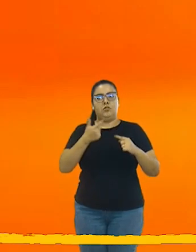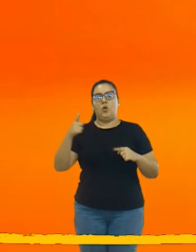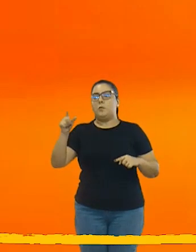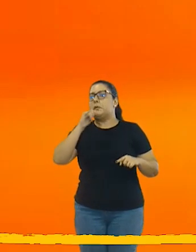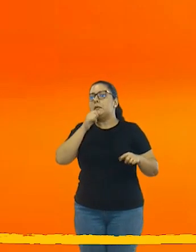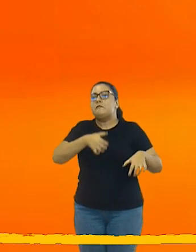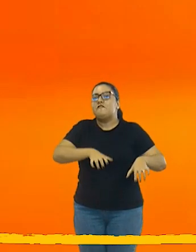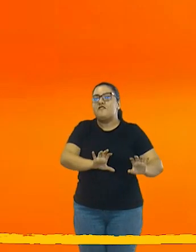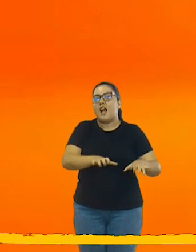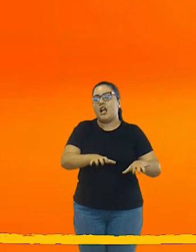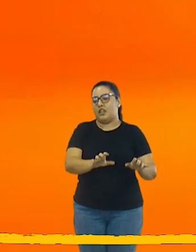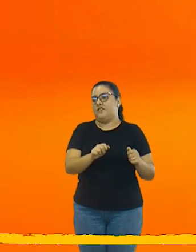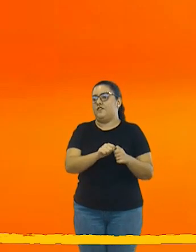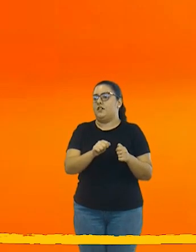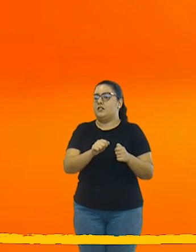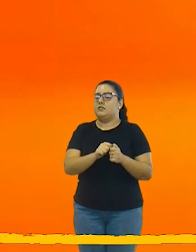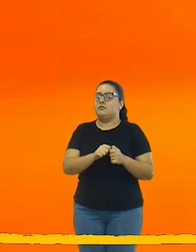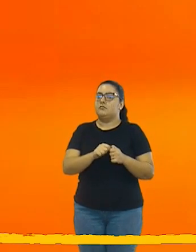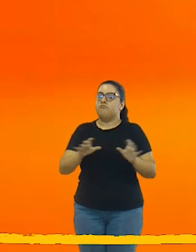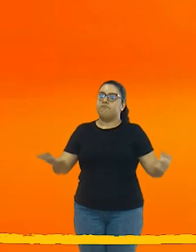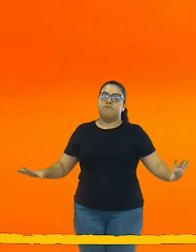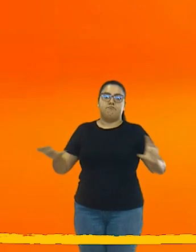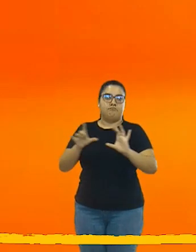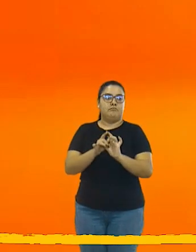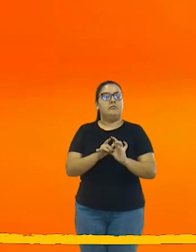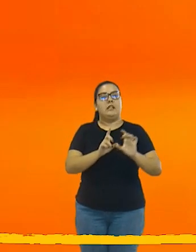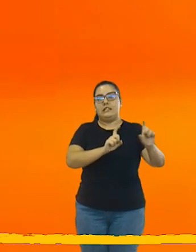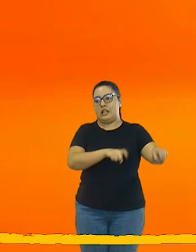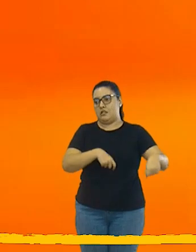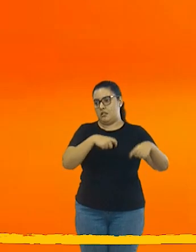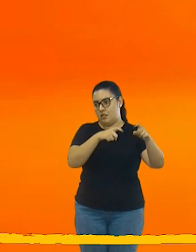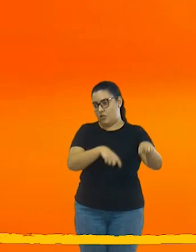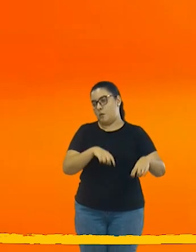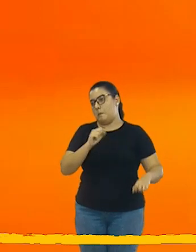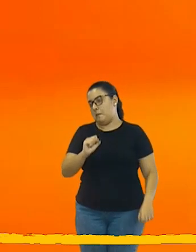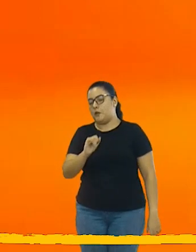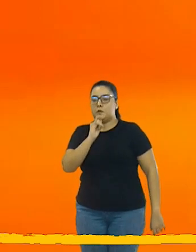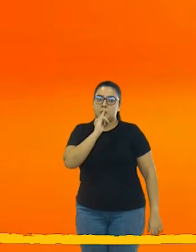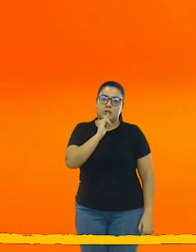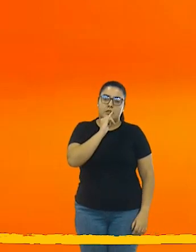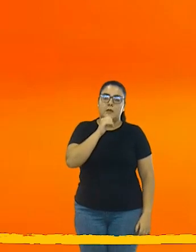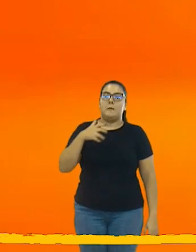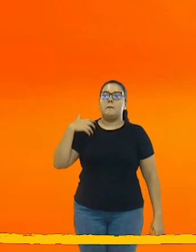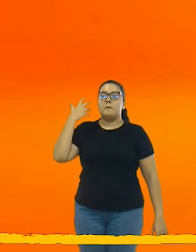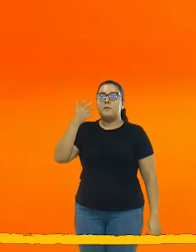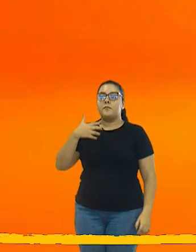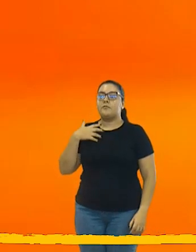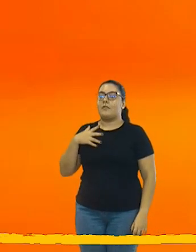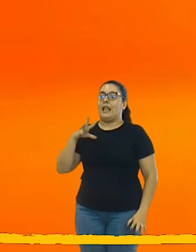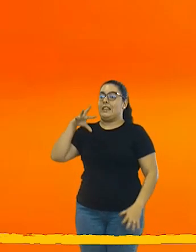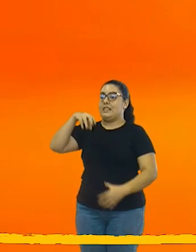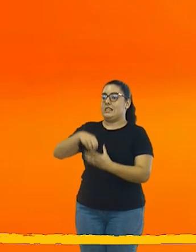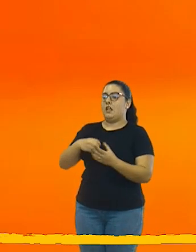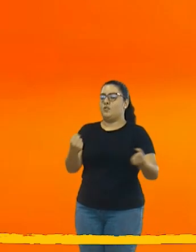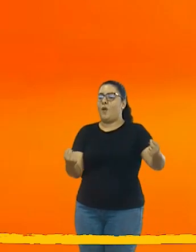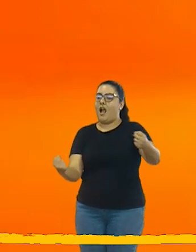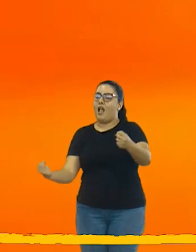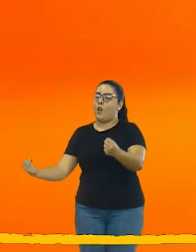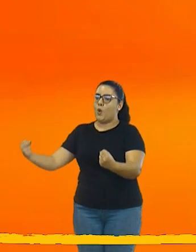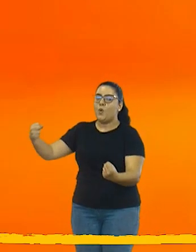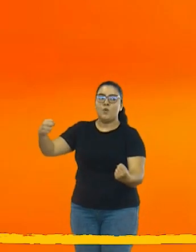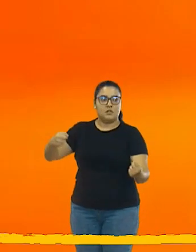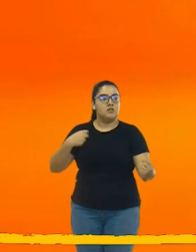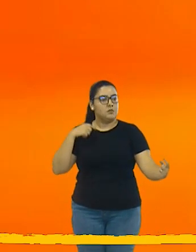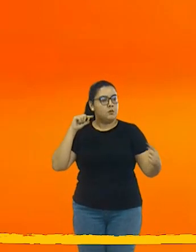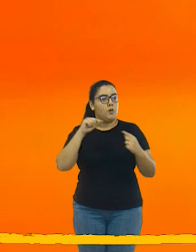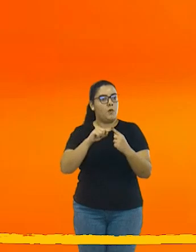funk, fazendo, né, feats com cantores que são sertanejos. Aí você pega o exemplo daquela música Dentro da Hilux, que obviamente reflete